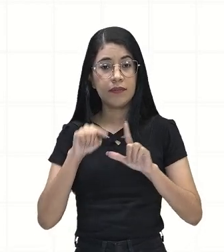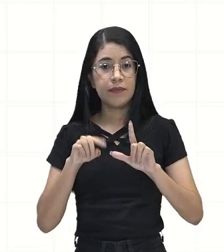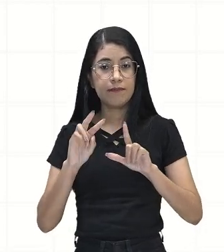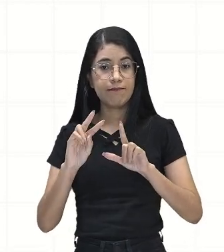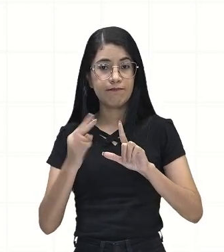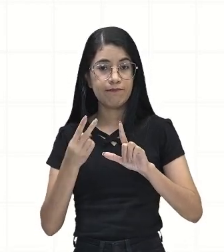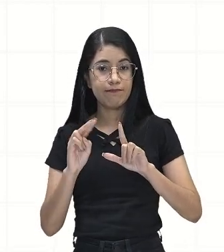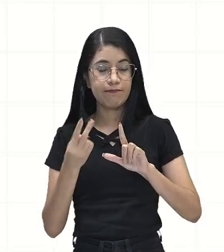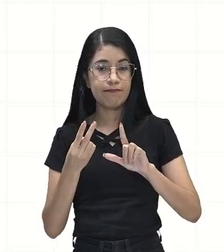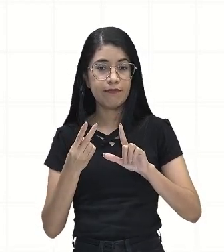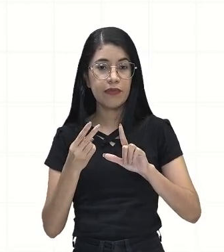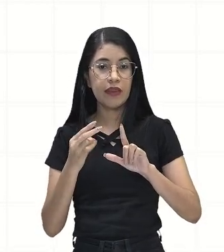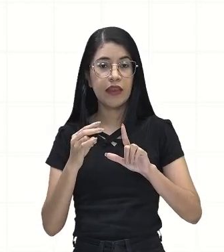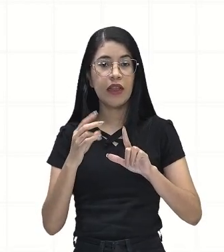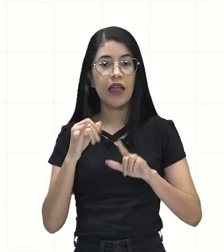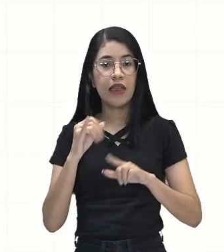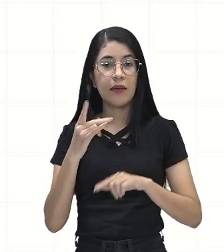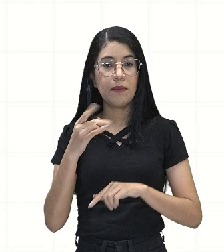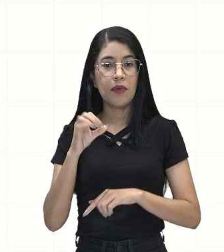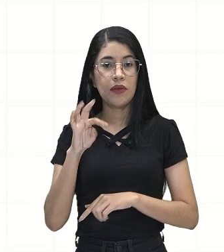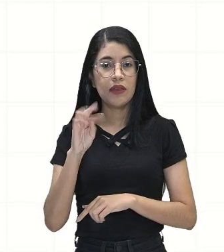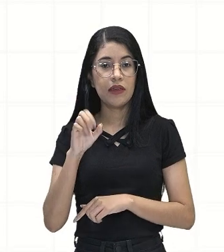ó, esse tamanho todo